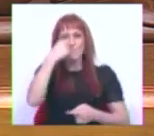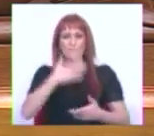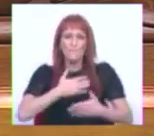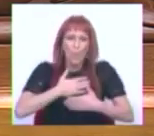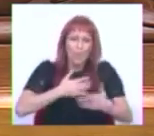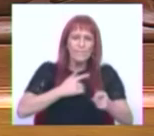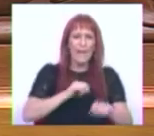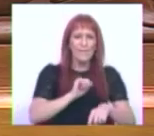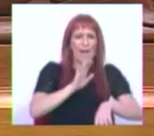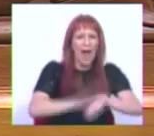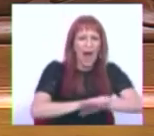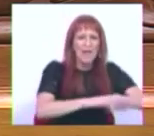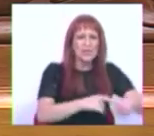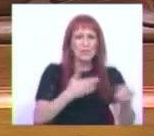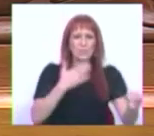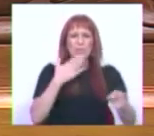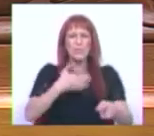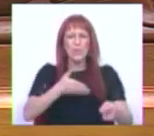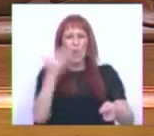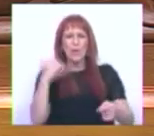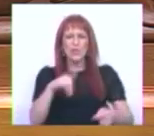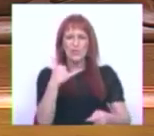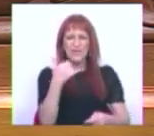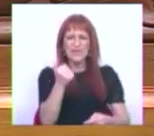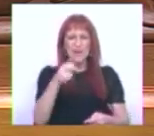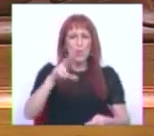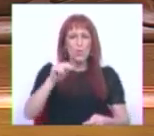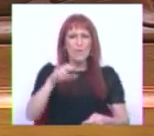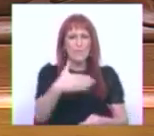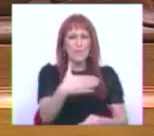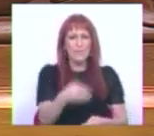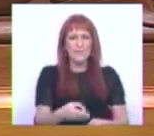e ocultando, por exemplo, o 25 de novembro de 1975.